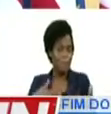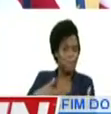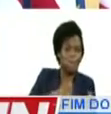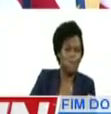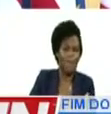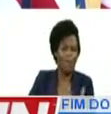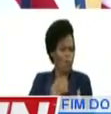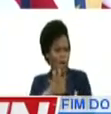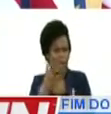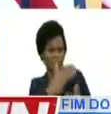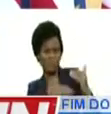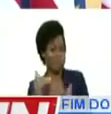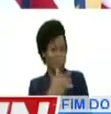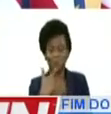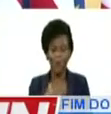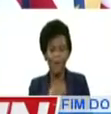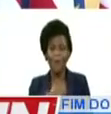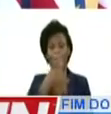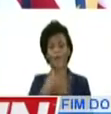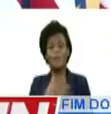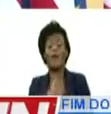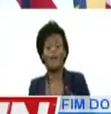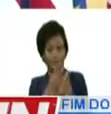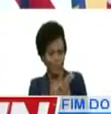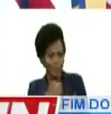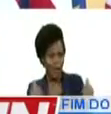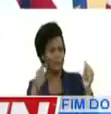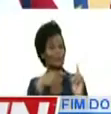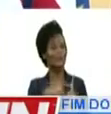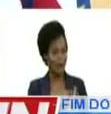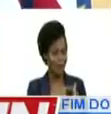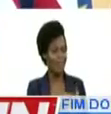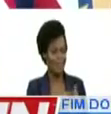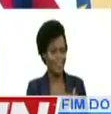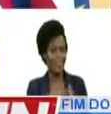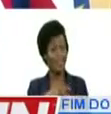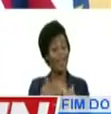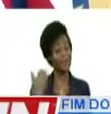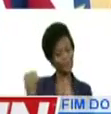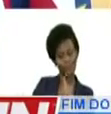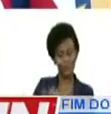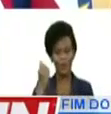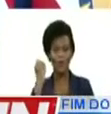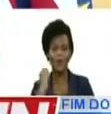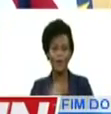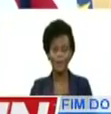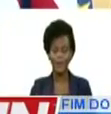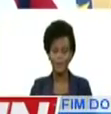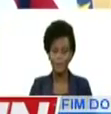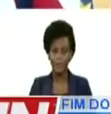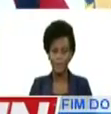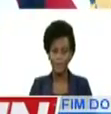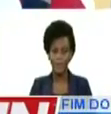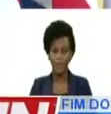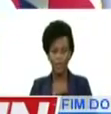se constituíram numa barreira quase intransponível, permitindo que resultados muito positivos